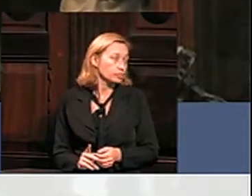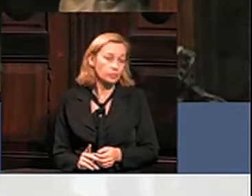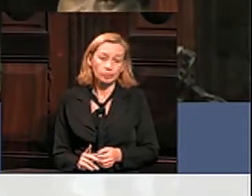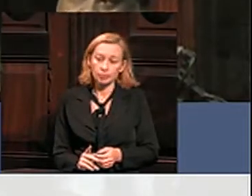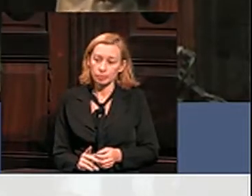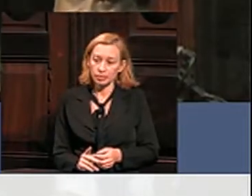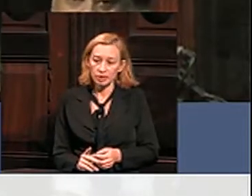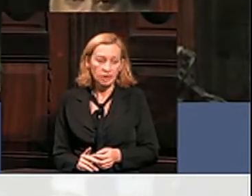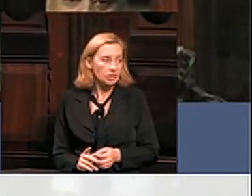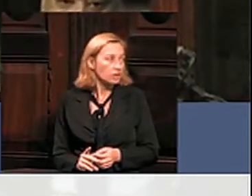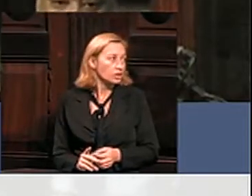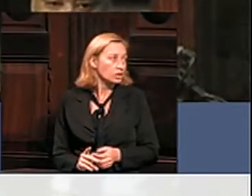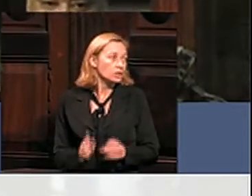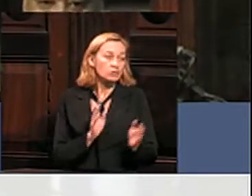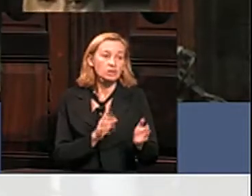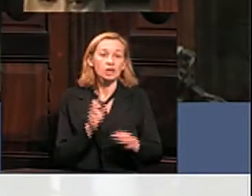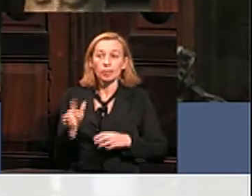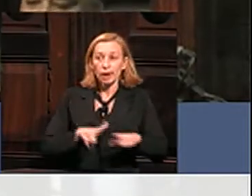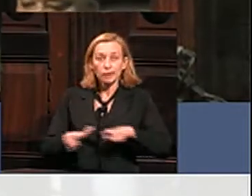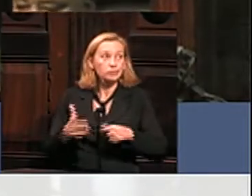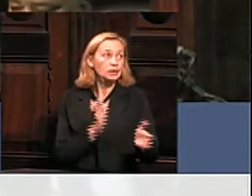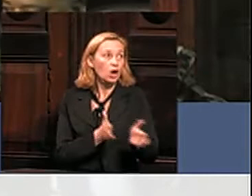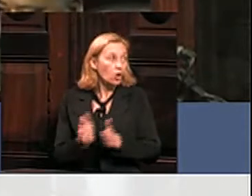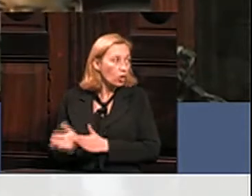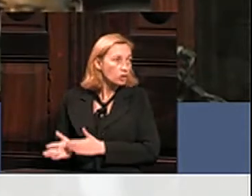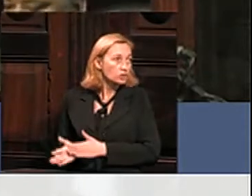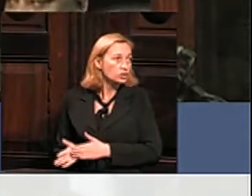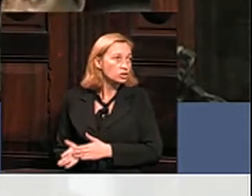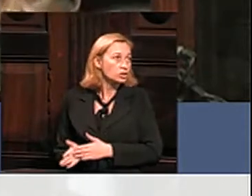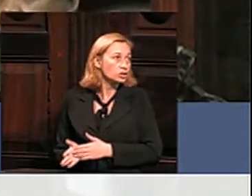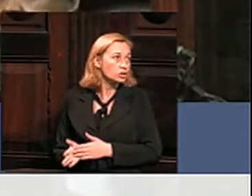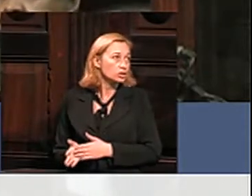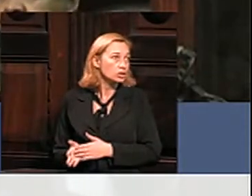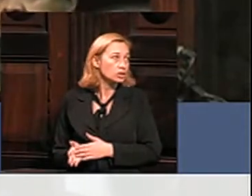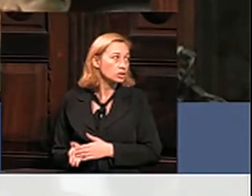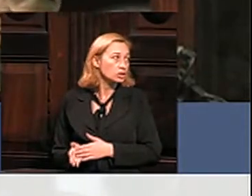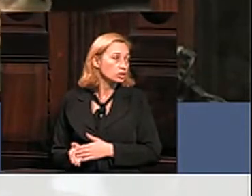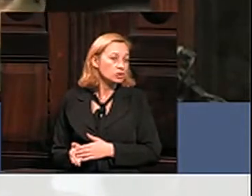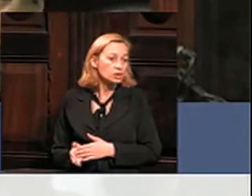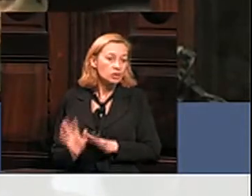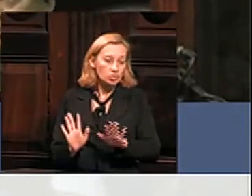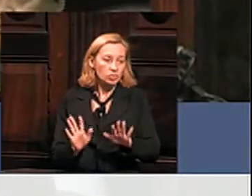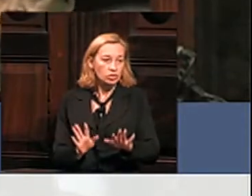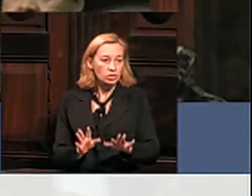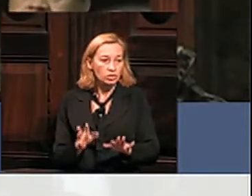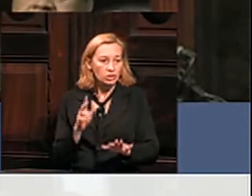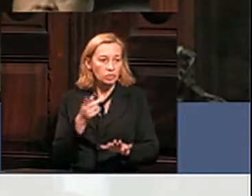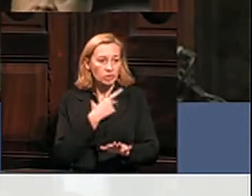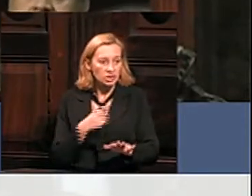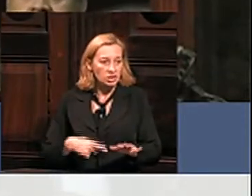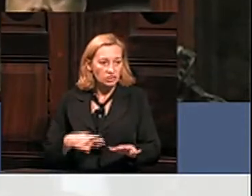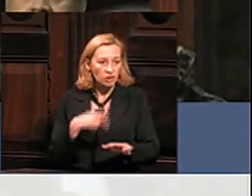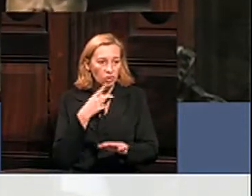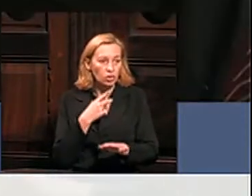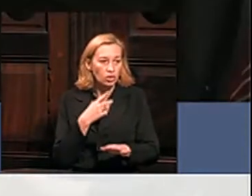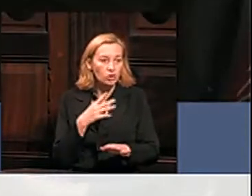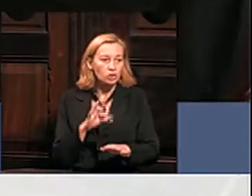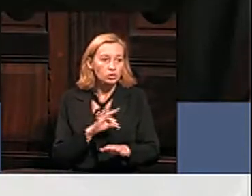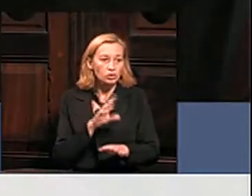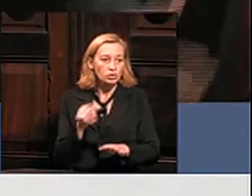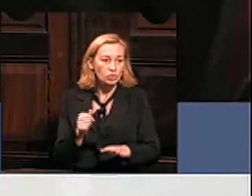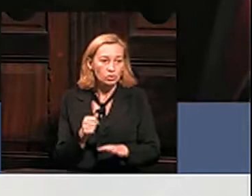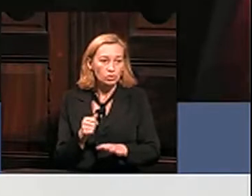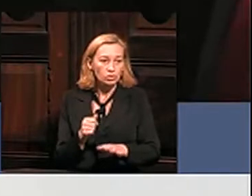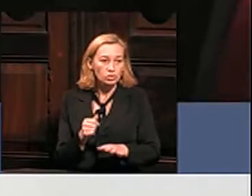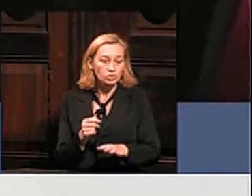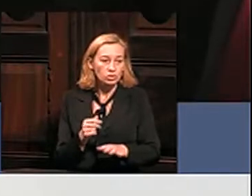Presidente, chama os trabalhos à ordem. Presidente, o senhor, Vossa Excelência, quando Vossa Excelência falou, o senhor que permanece como estão, aprovado. E